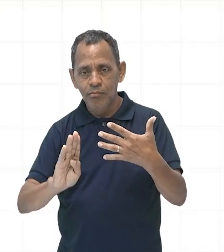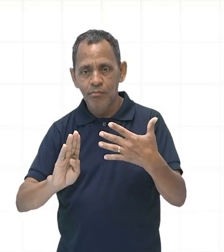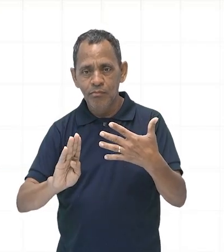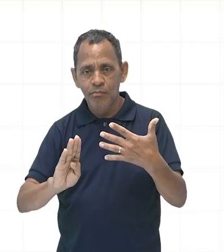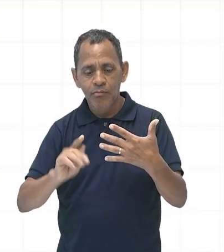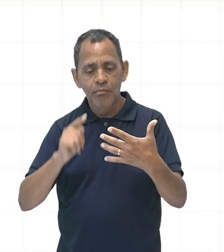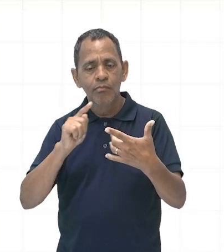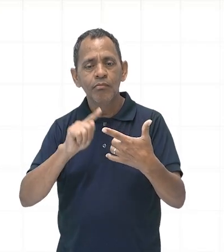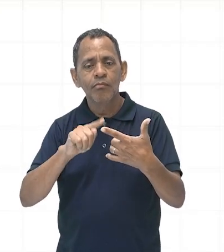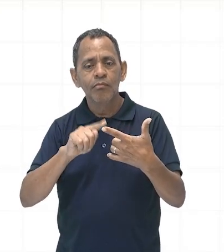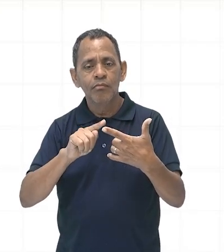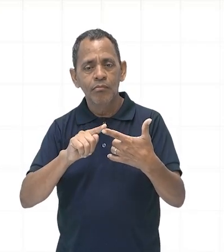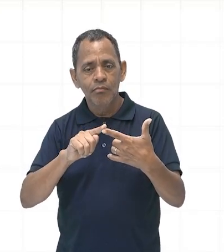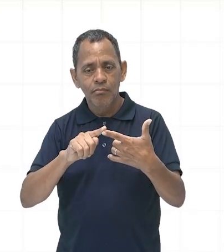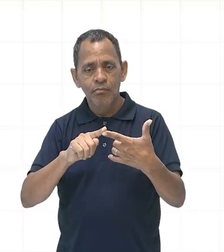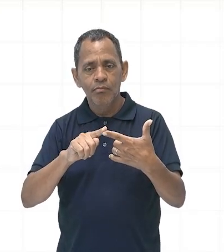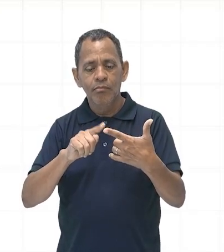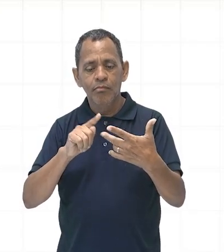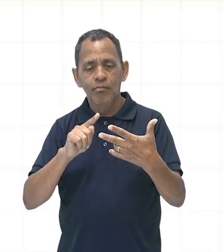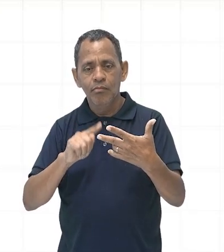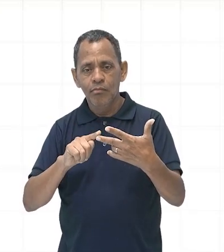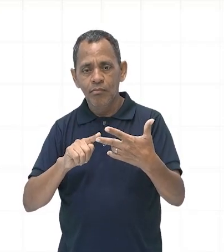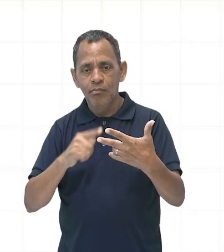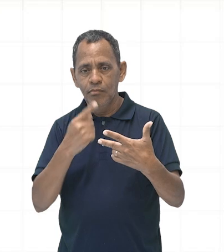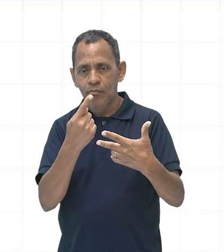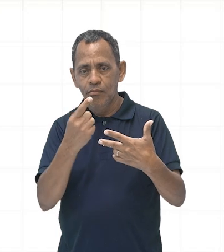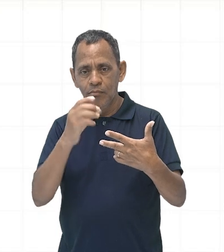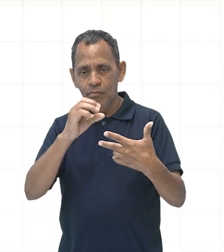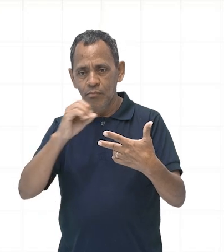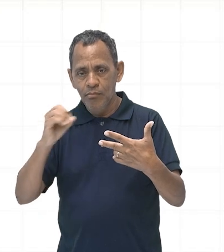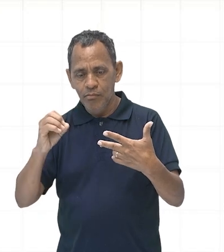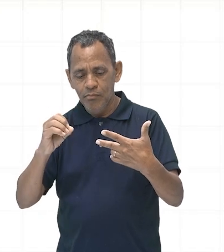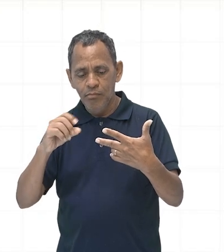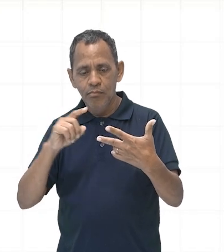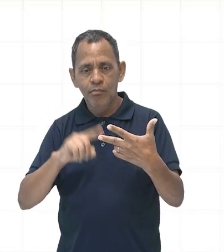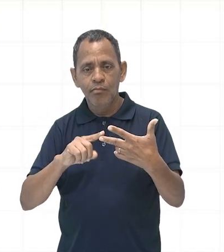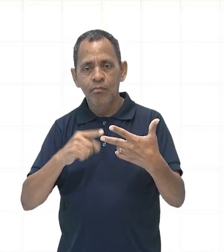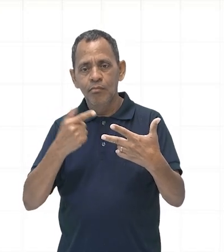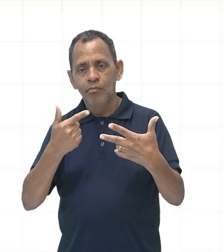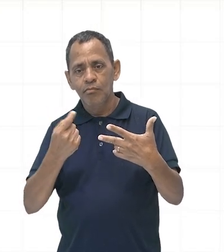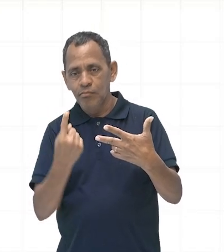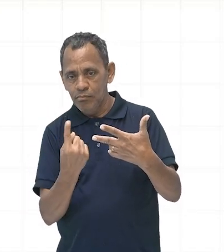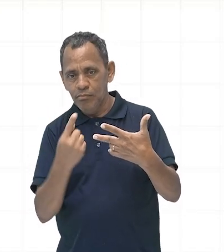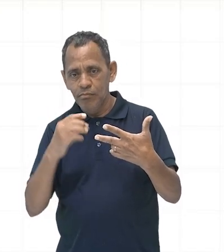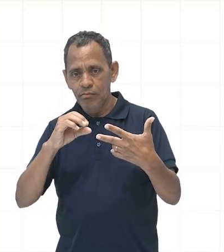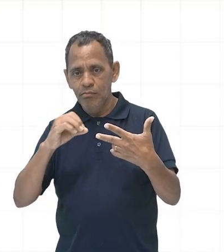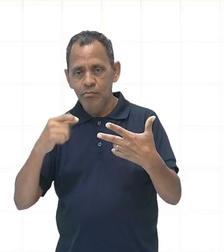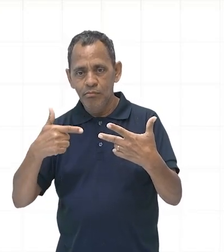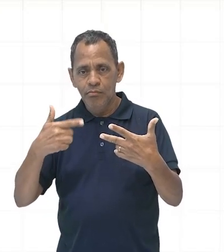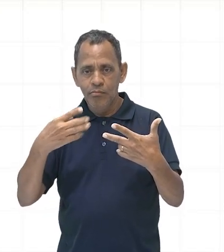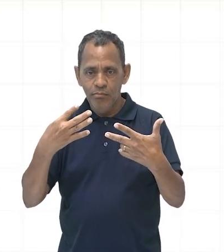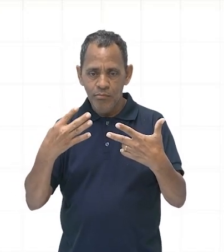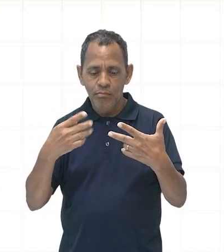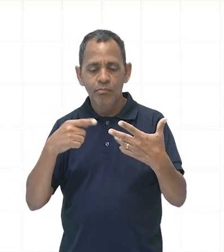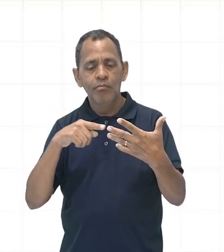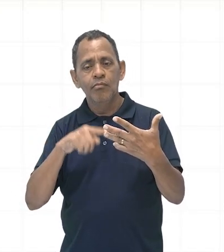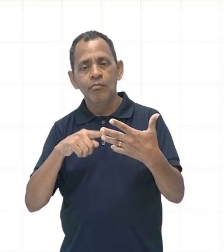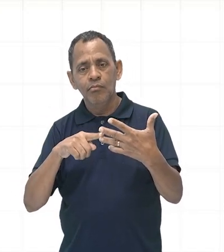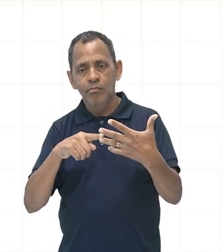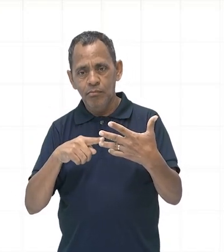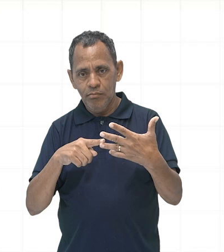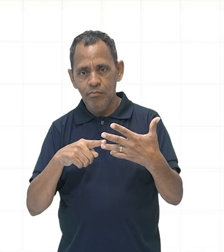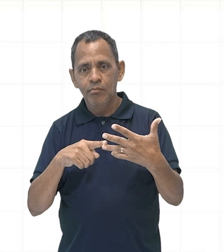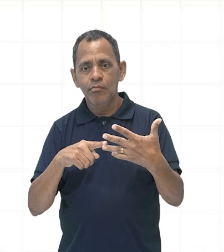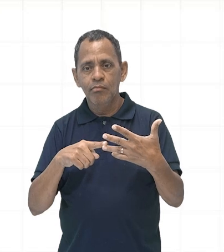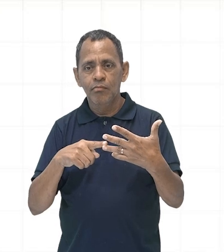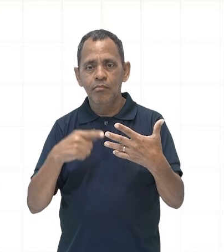1 megabyte é o mesmo que 1000 kbytes, 1024 kbytes, 1000 bytes